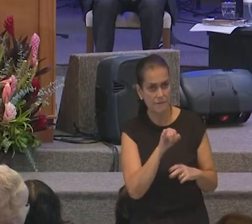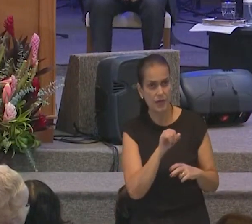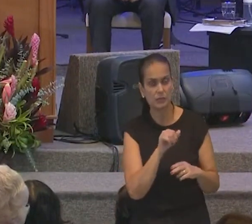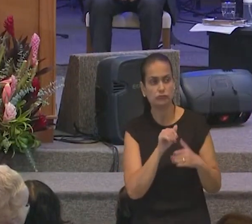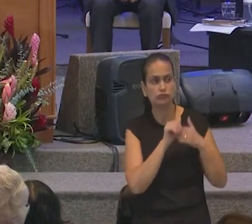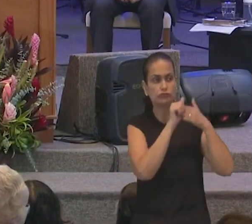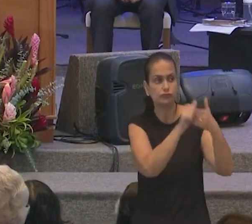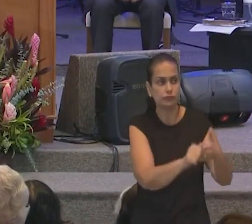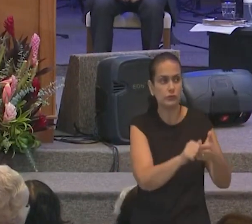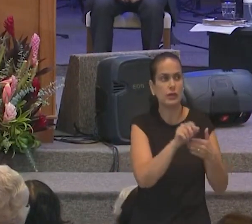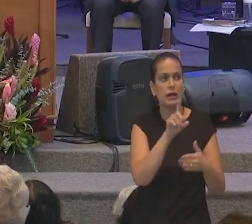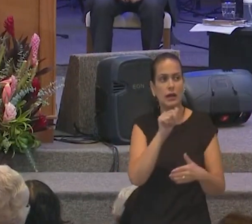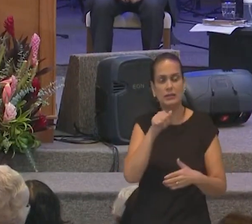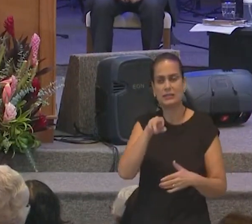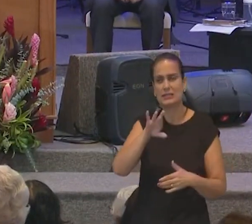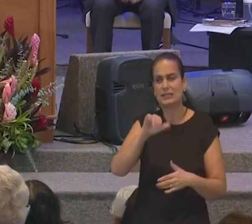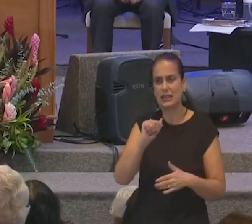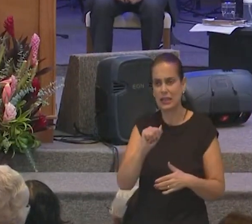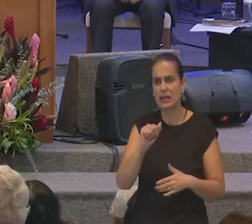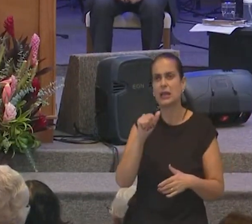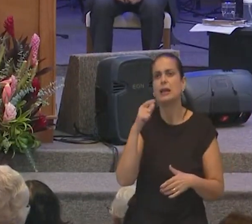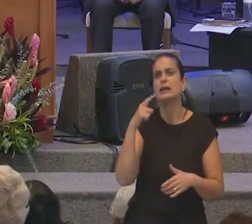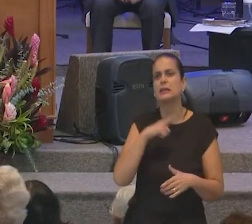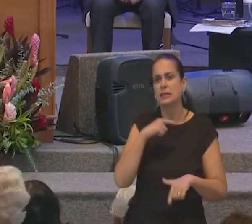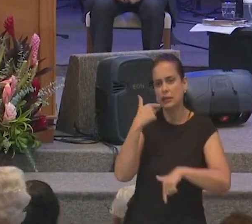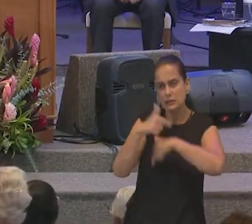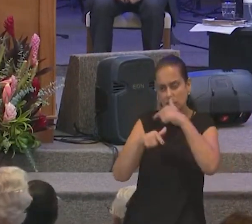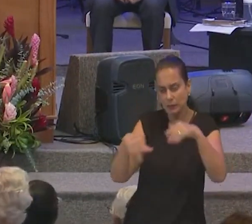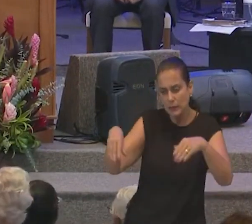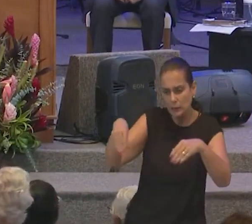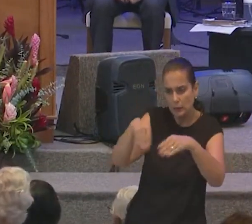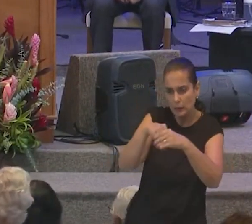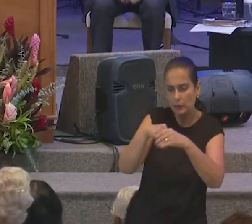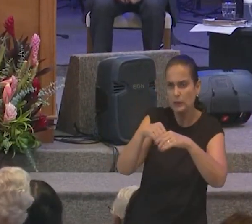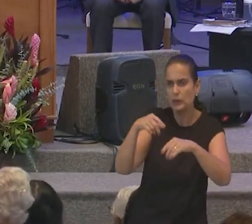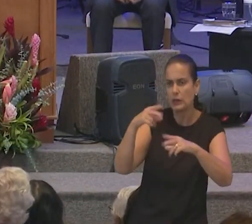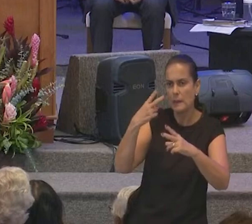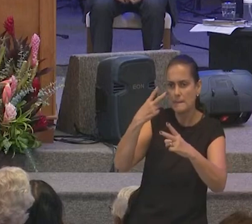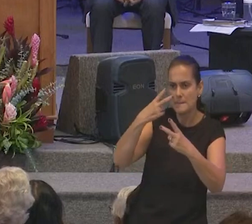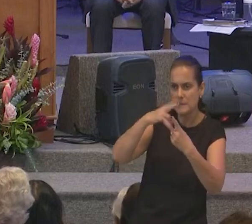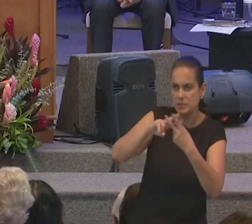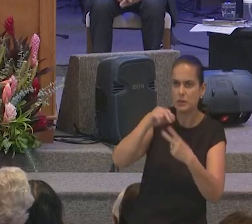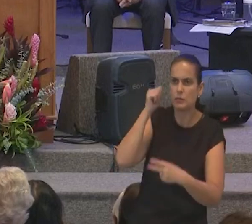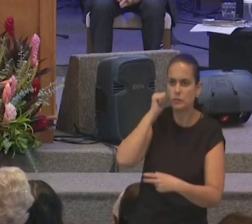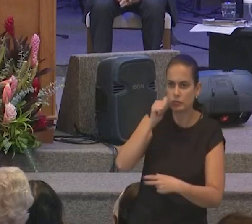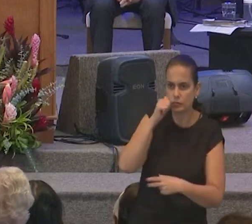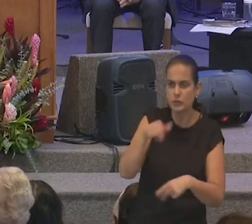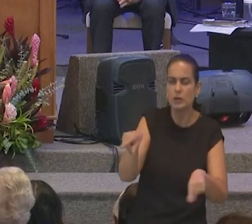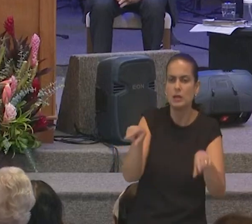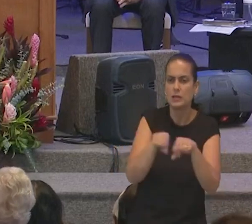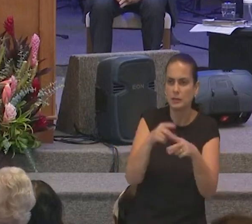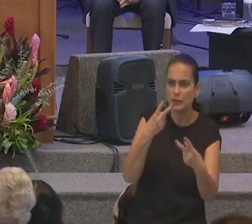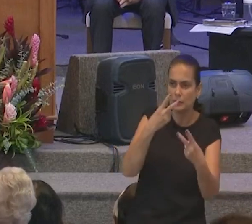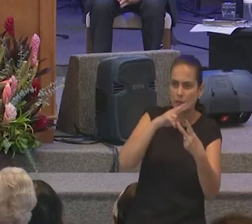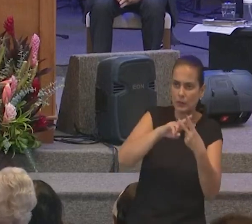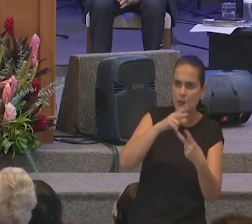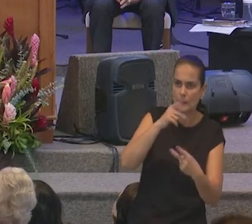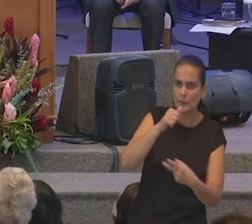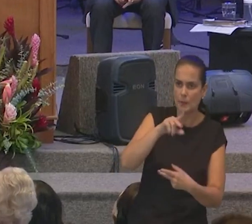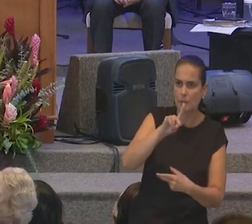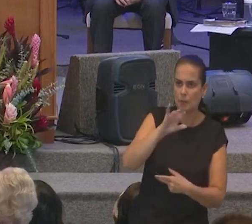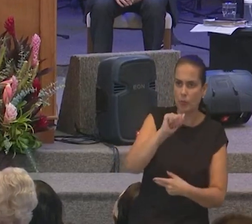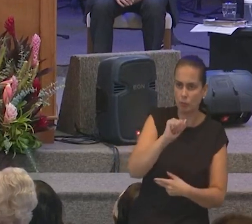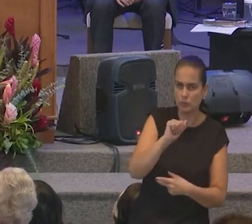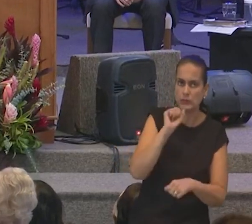Andréia, né? Tem trabalho no feminino, tem trabalho ali, 15 mil pessoas na Papuda, esperando ouvir